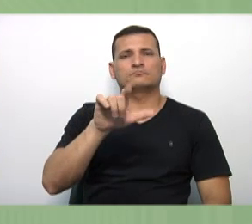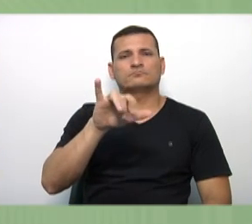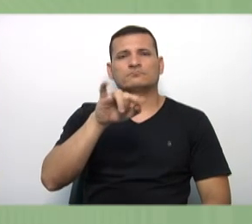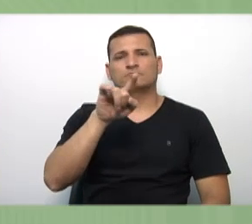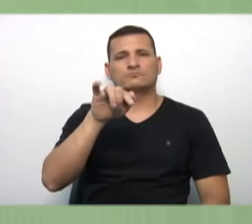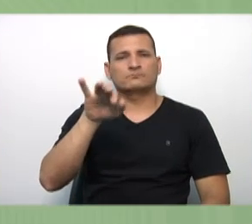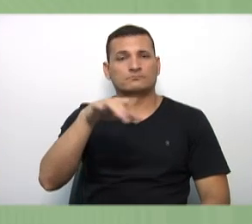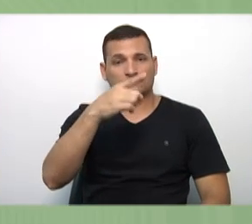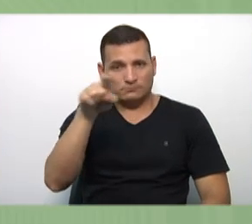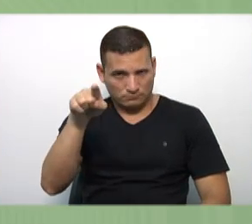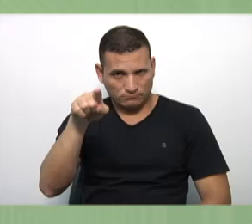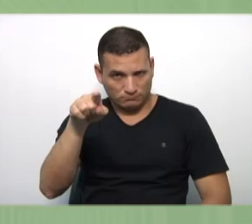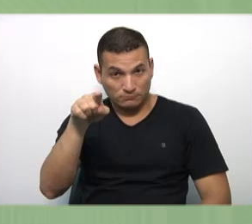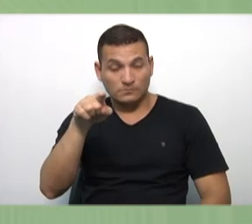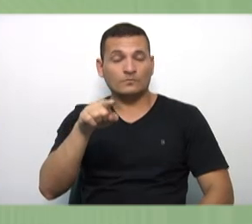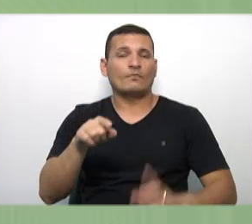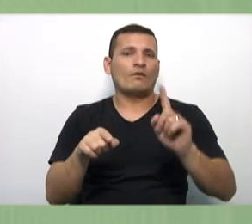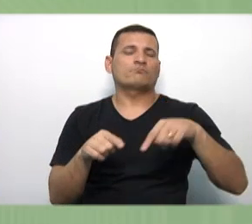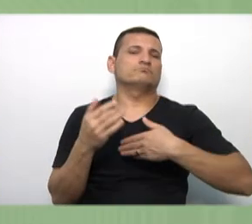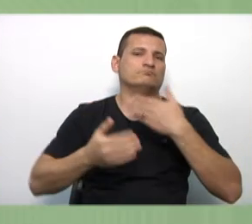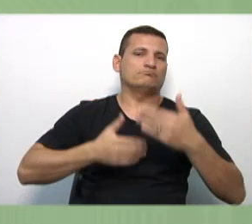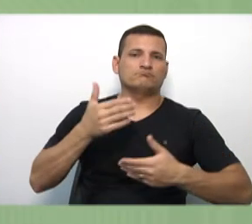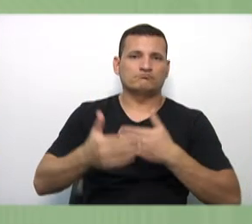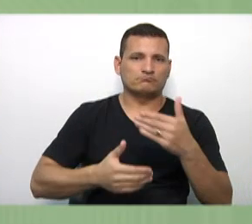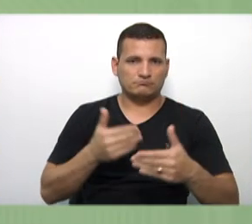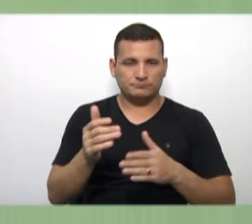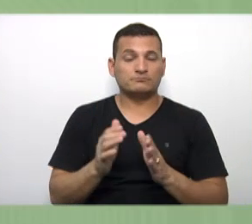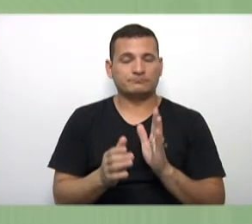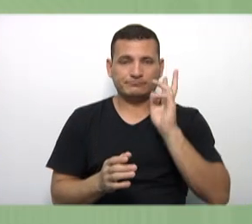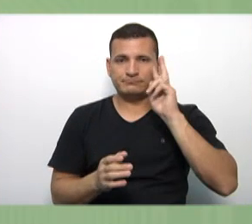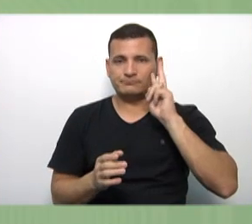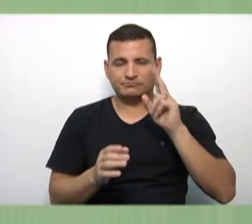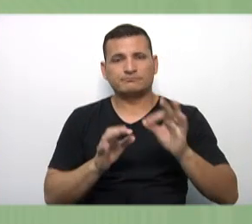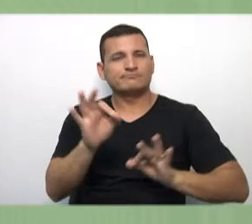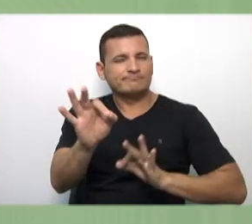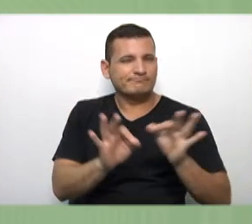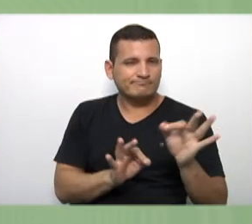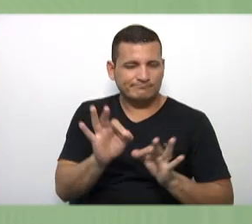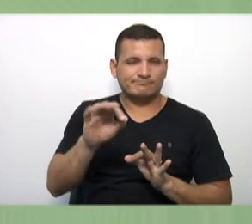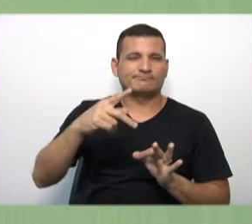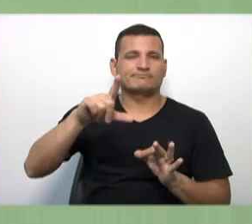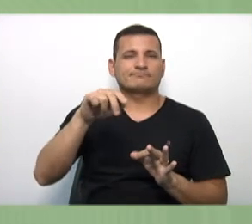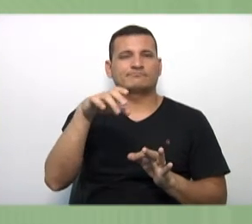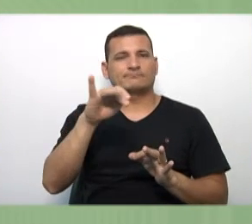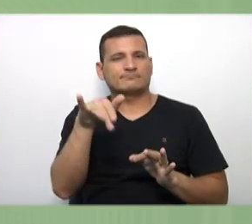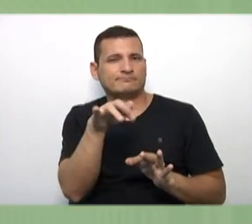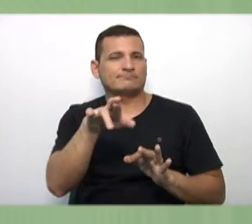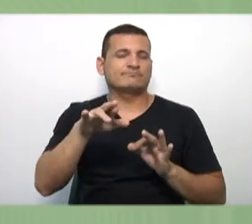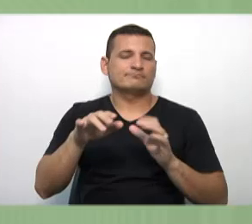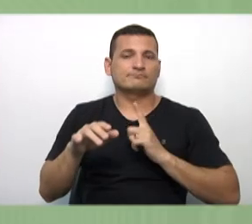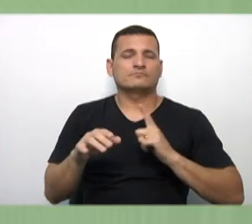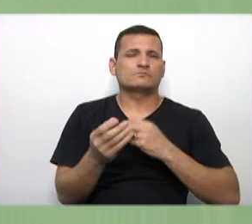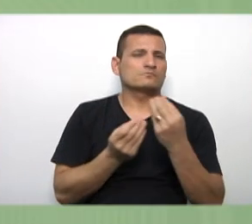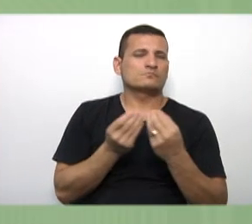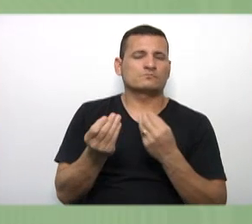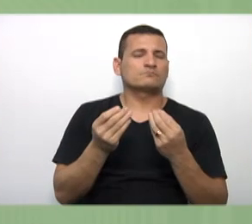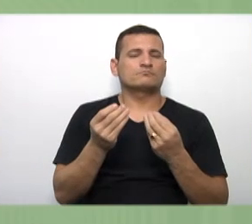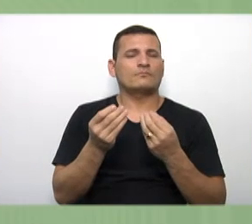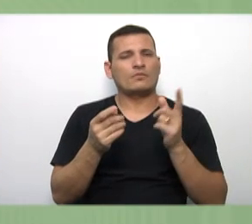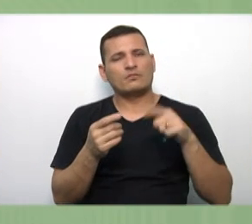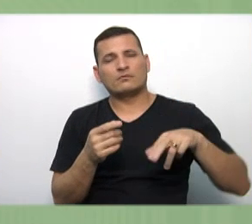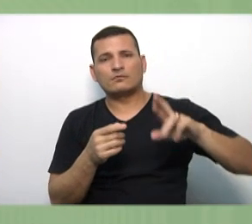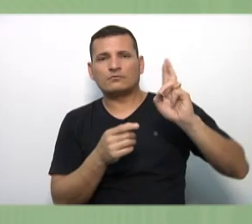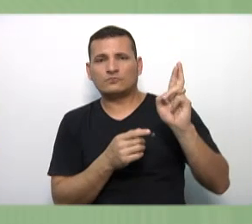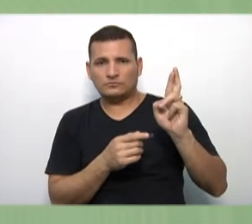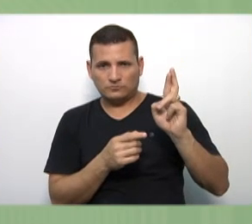processo planejado. Lembra aí, que a gente planeja a descentralização, de atribuir responsabilidades pela tomada de